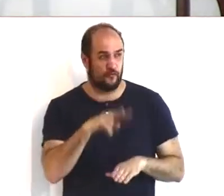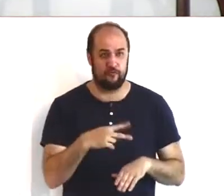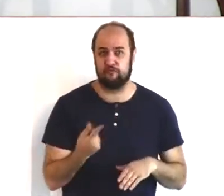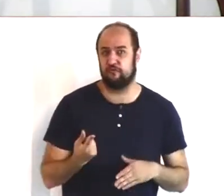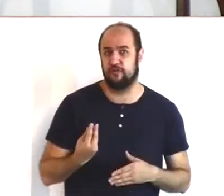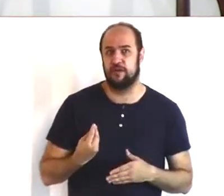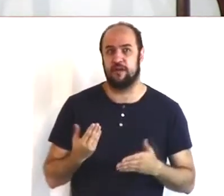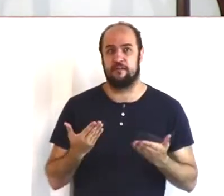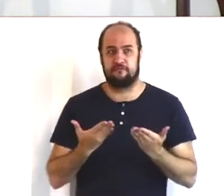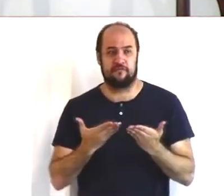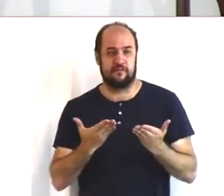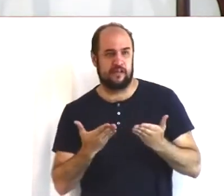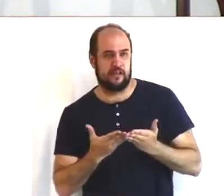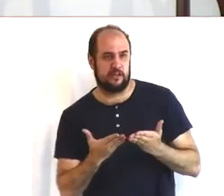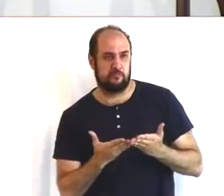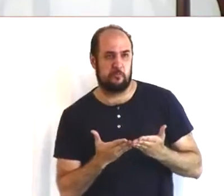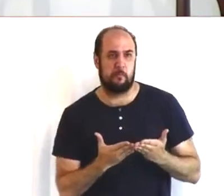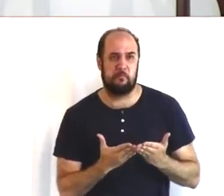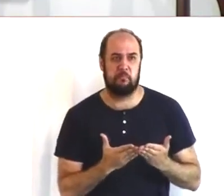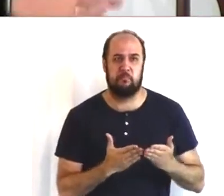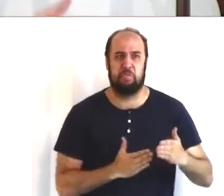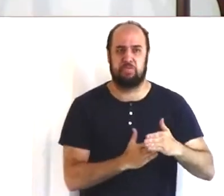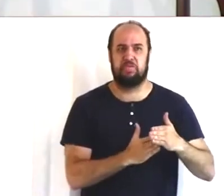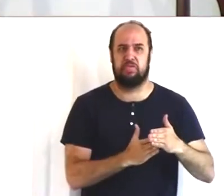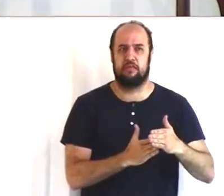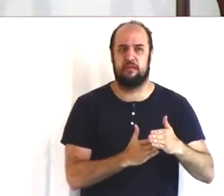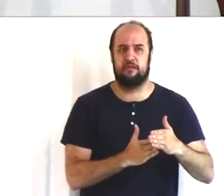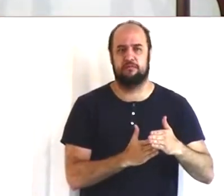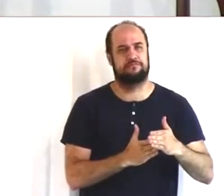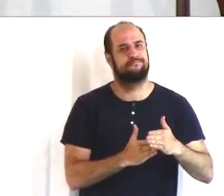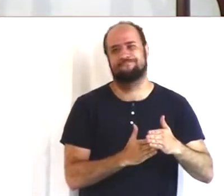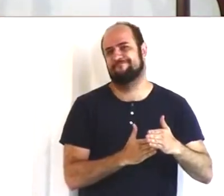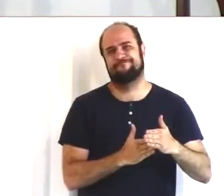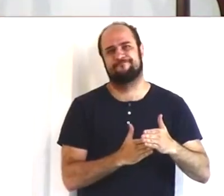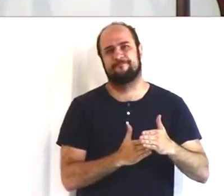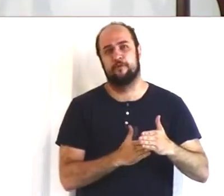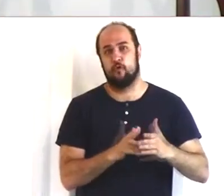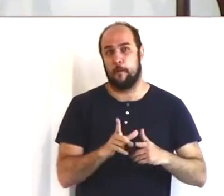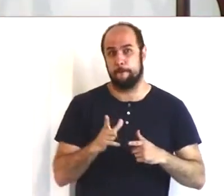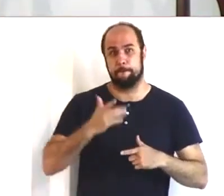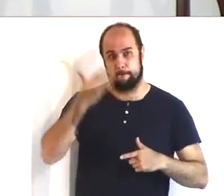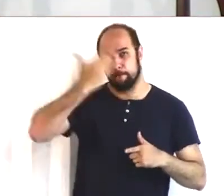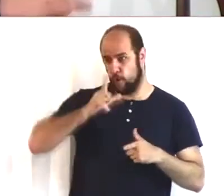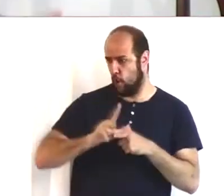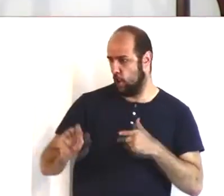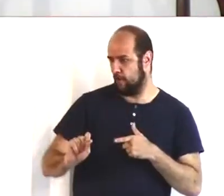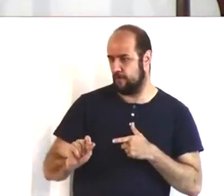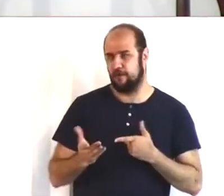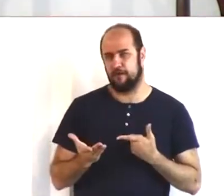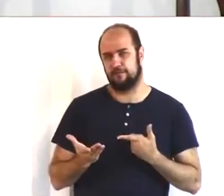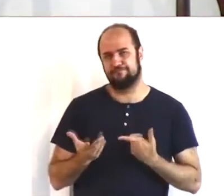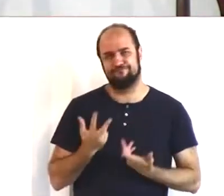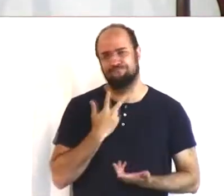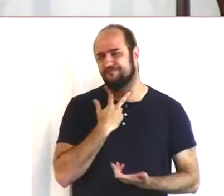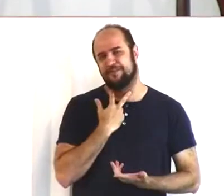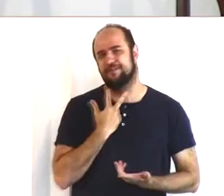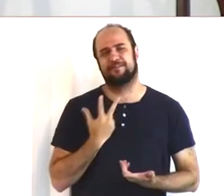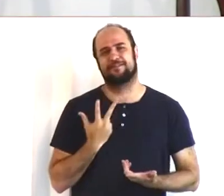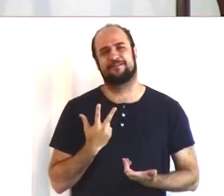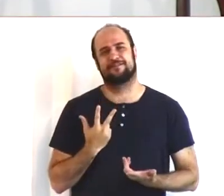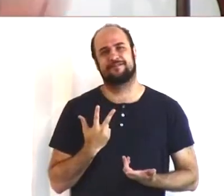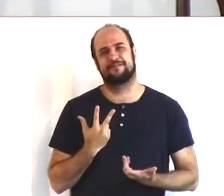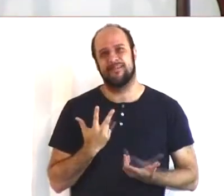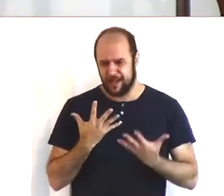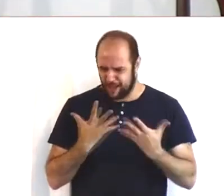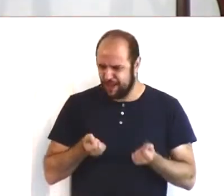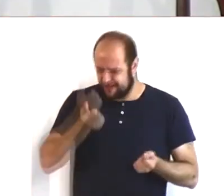aperfeiçoado, desenvolvido? Ora, enquanto o cristianismo quiser fugir das provas, como ele será aprovado? Como